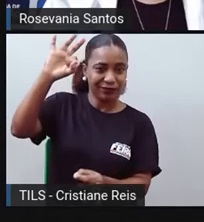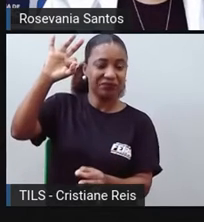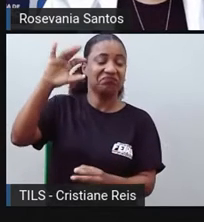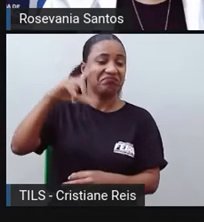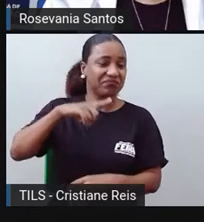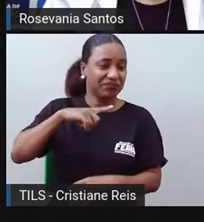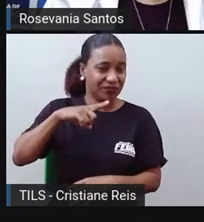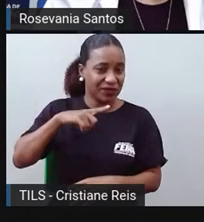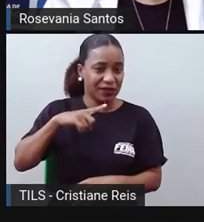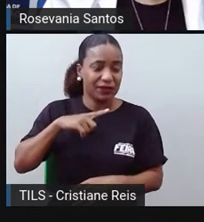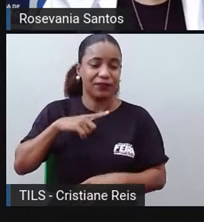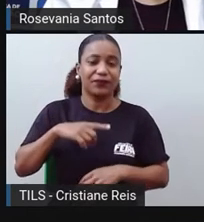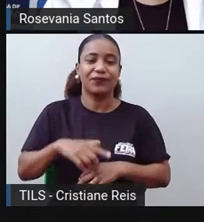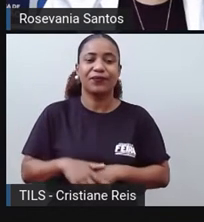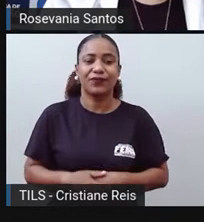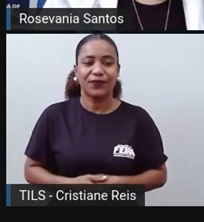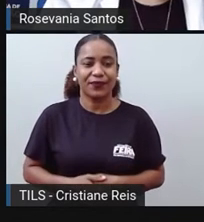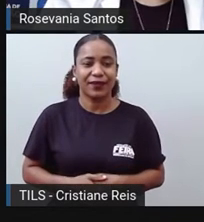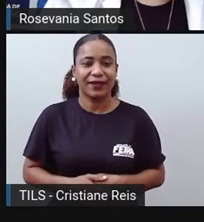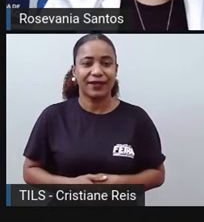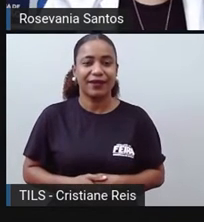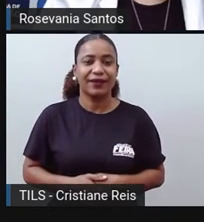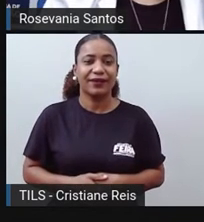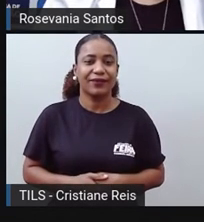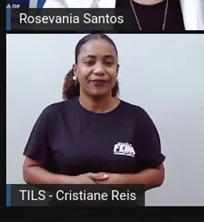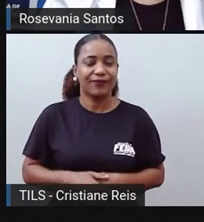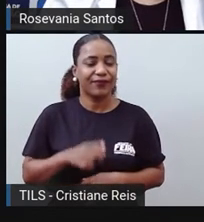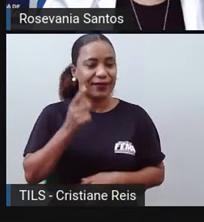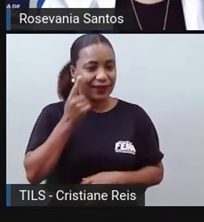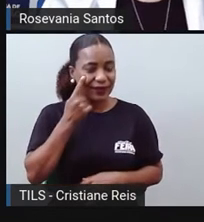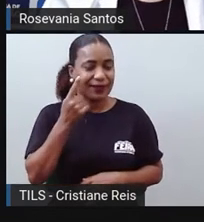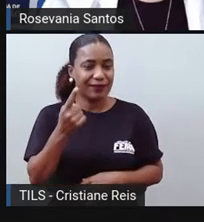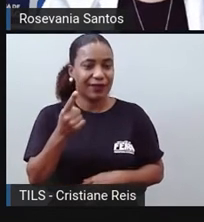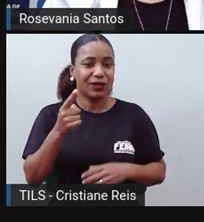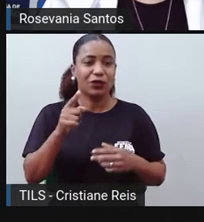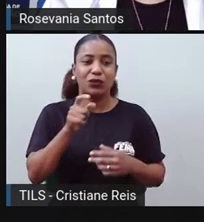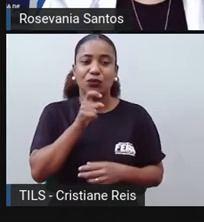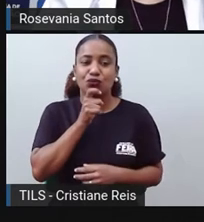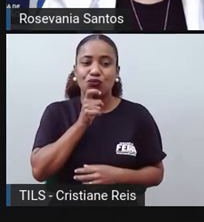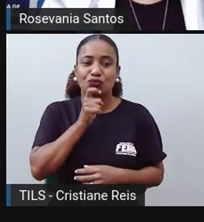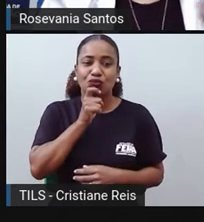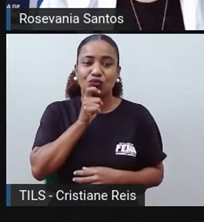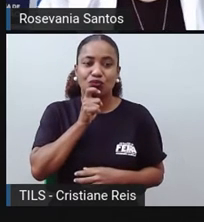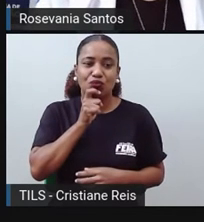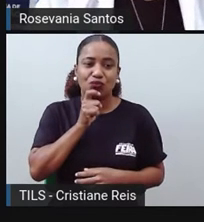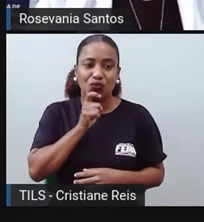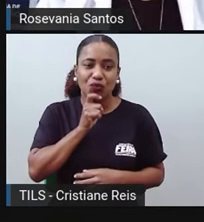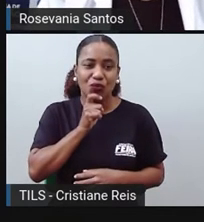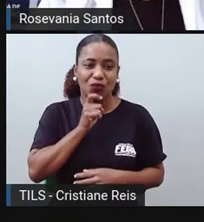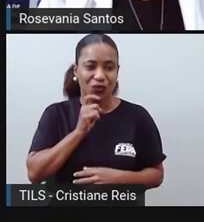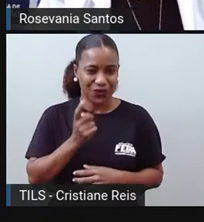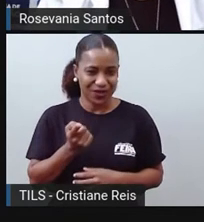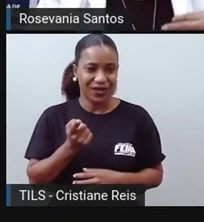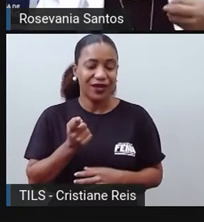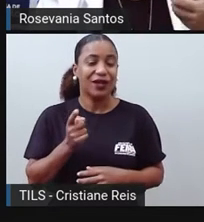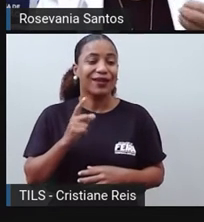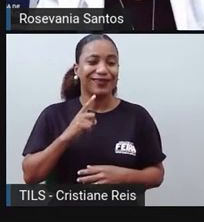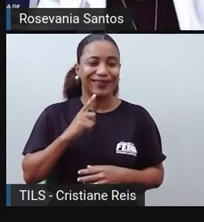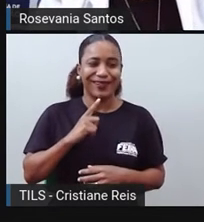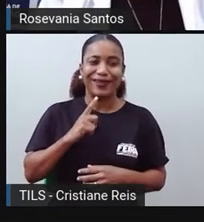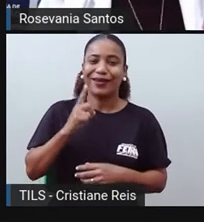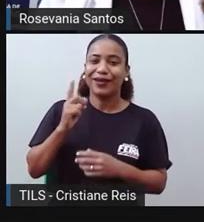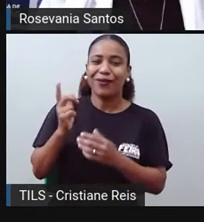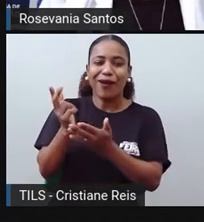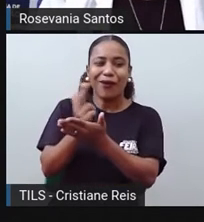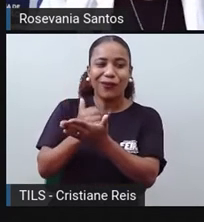áreas altas aqui nesse continente, né? E aí tudo cobertinho de gelo. Quem já assistiu esses desenhos, né, os pinguins de